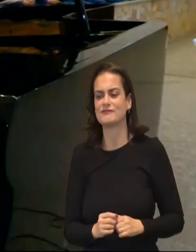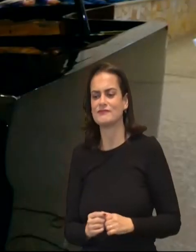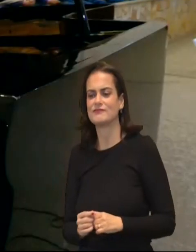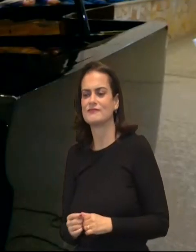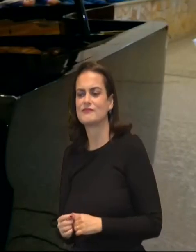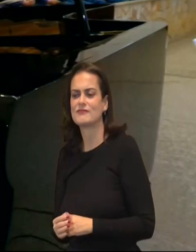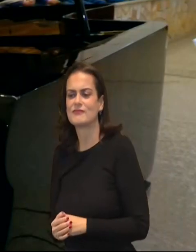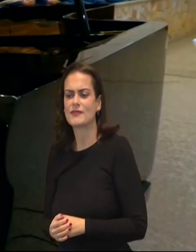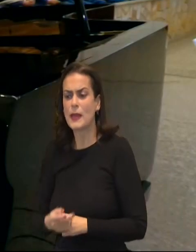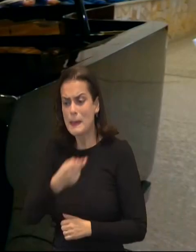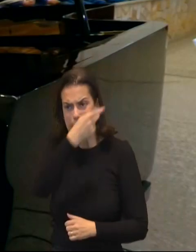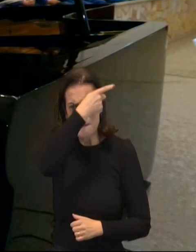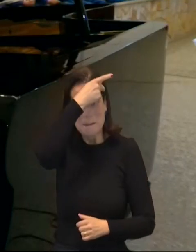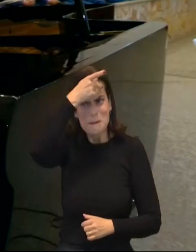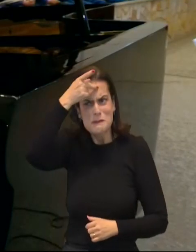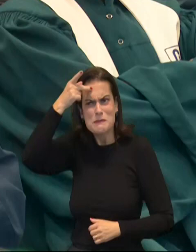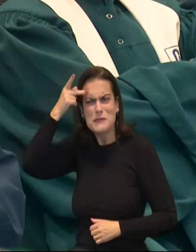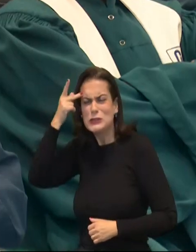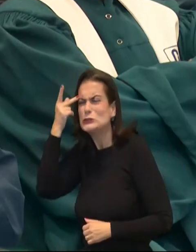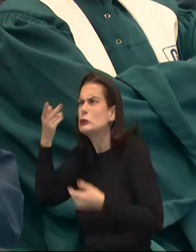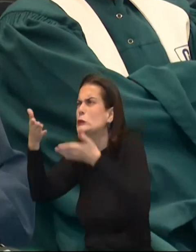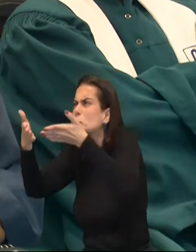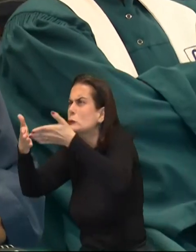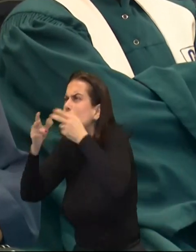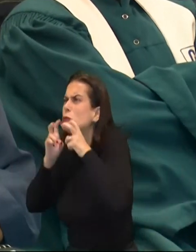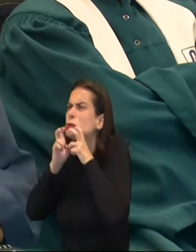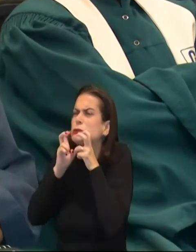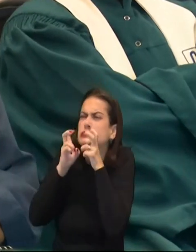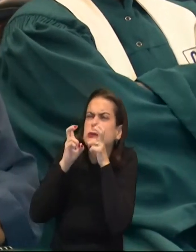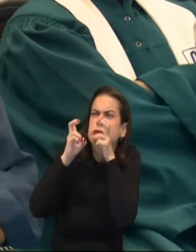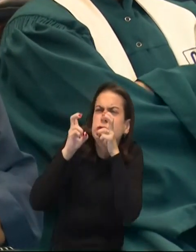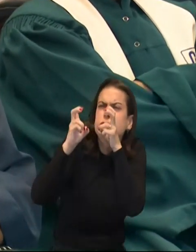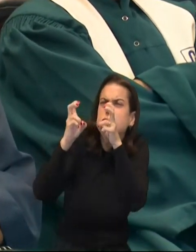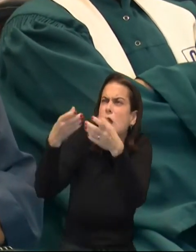Vozes clamam por socorro,